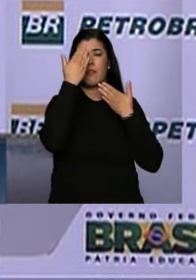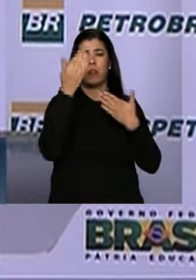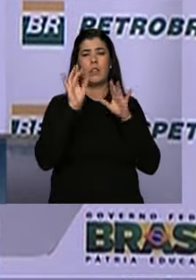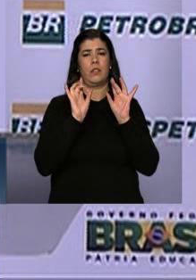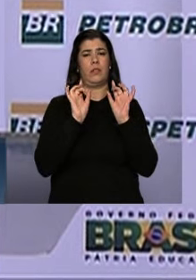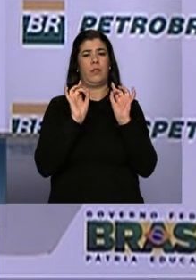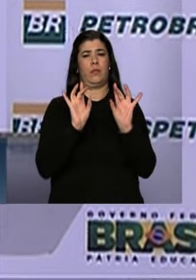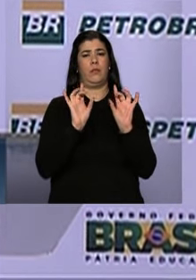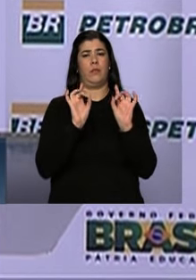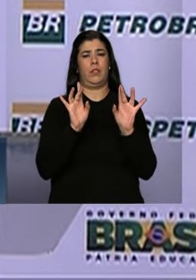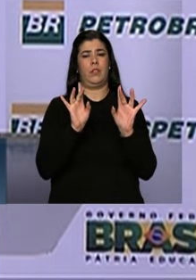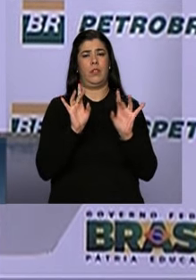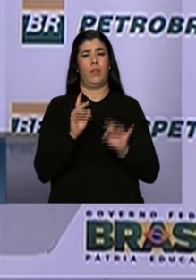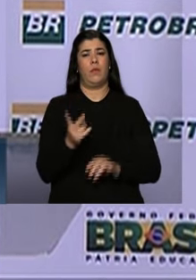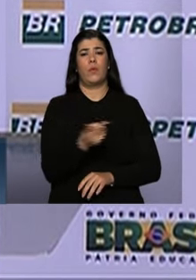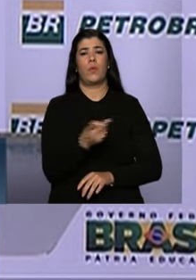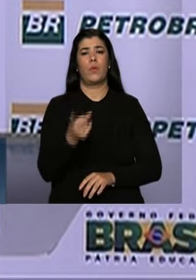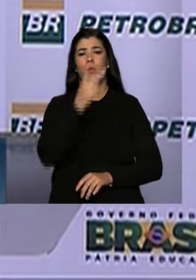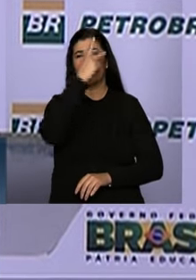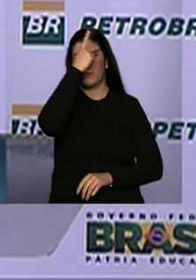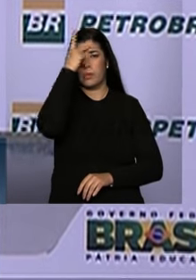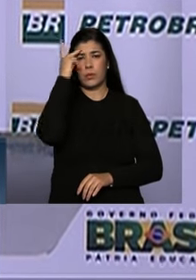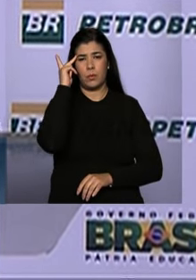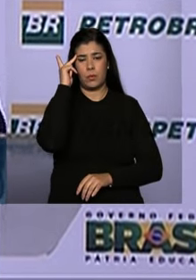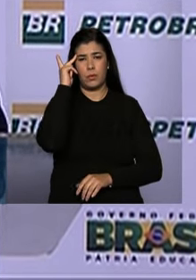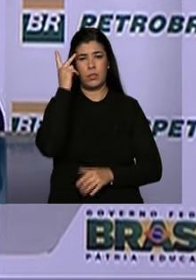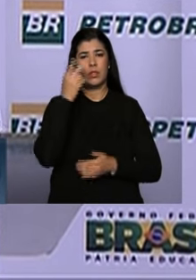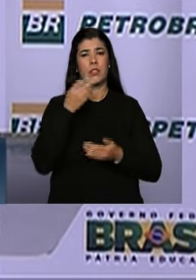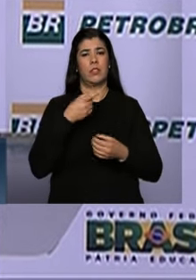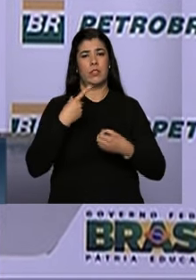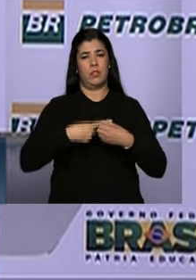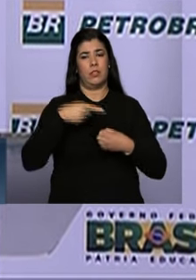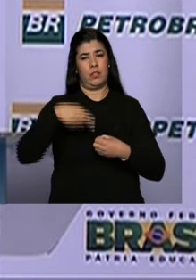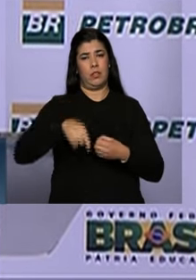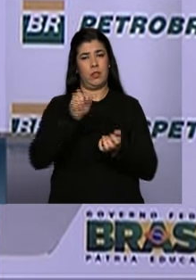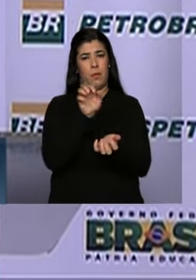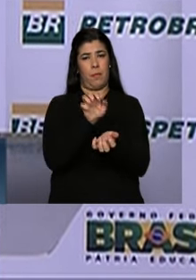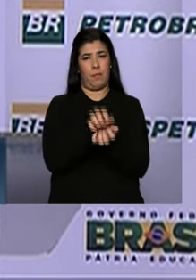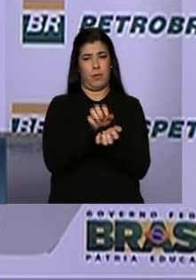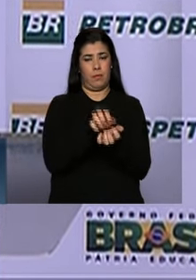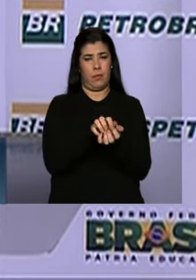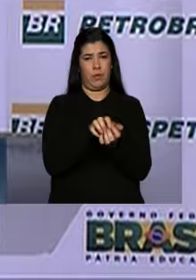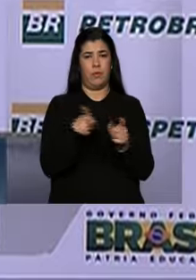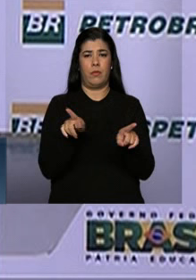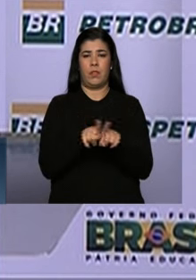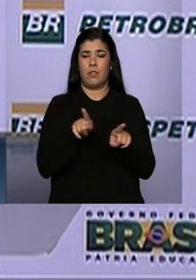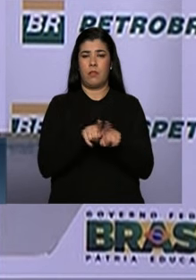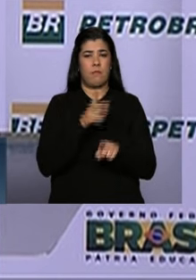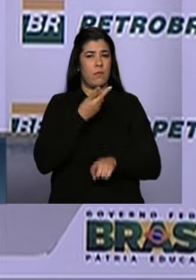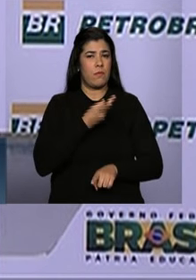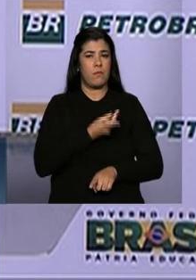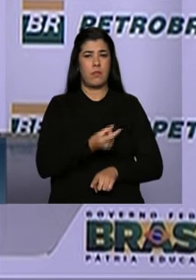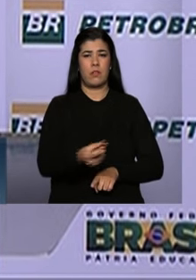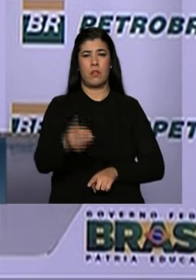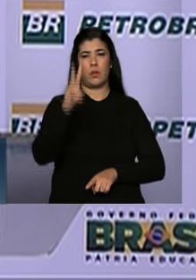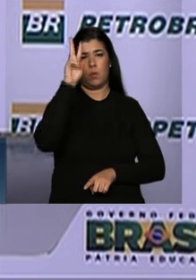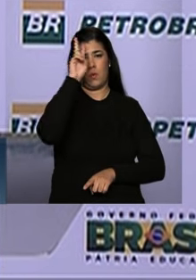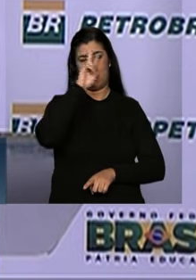um agradecimento especial a dois pernambucanos. O ex-governador, eterno